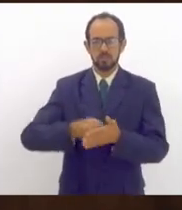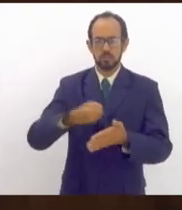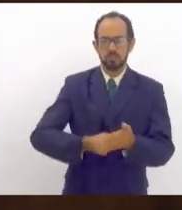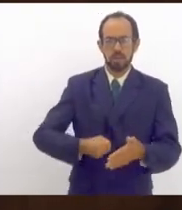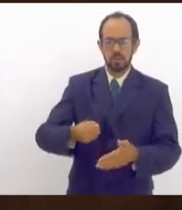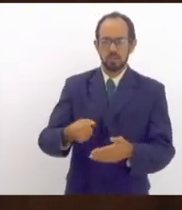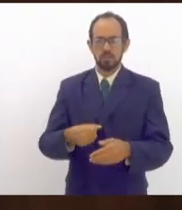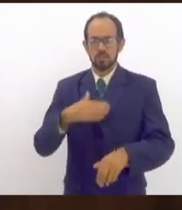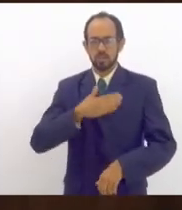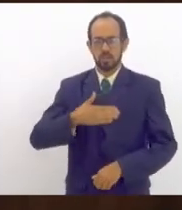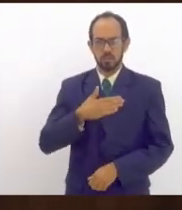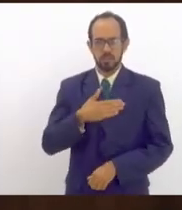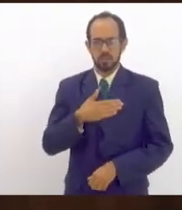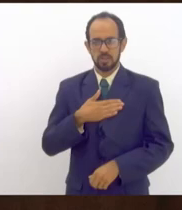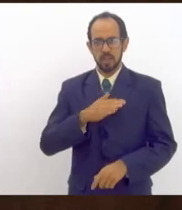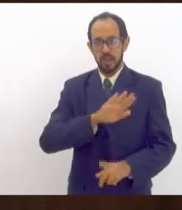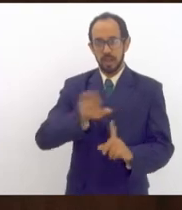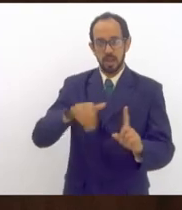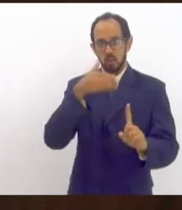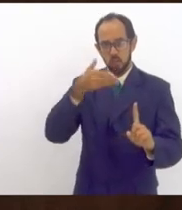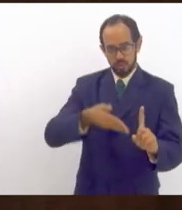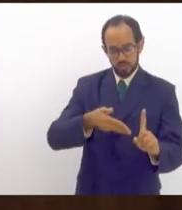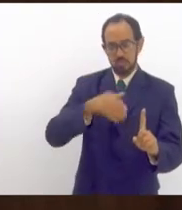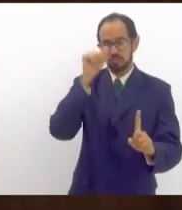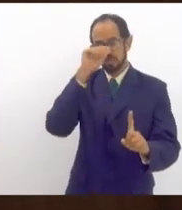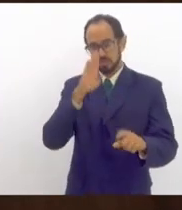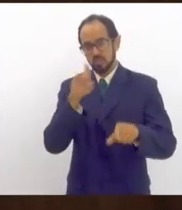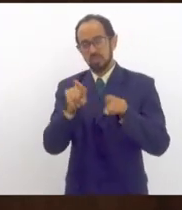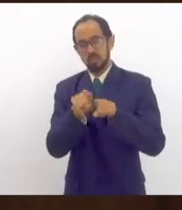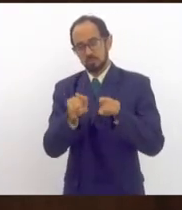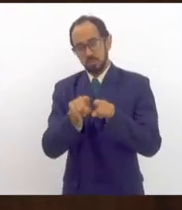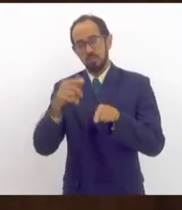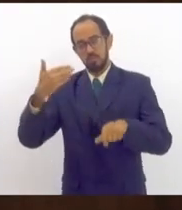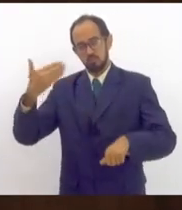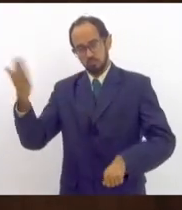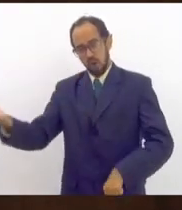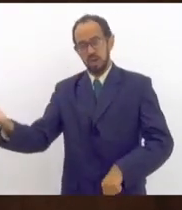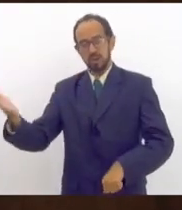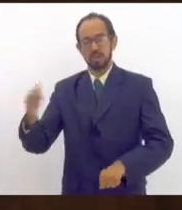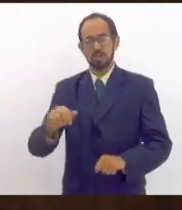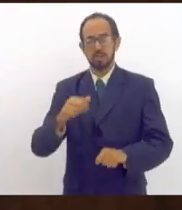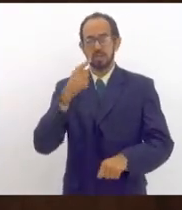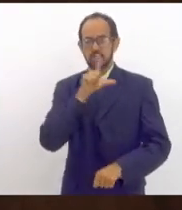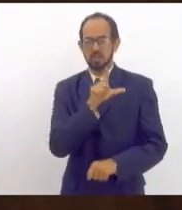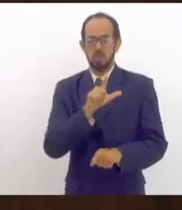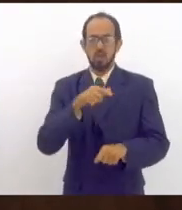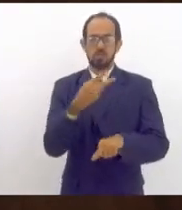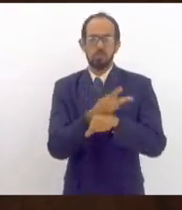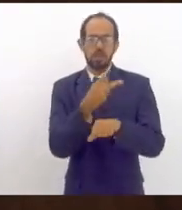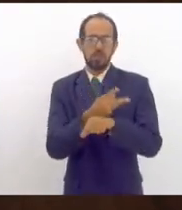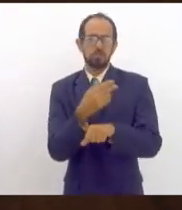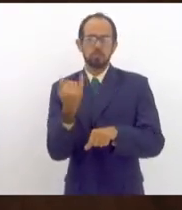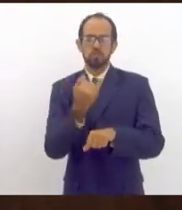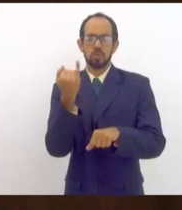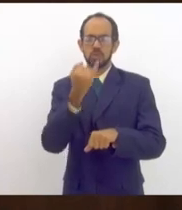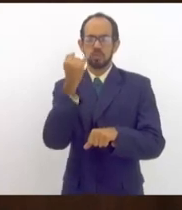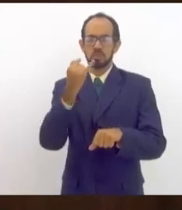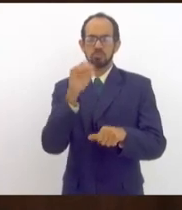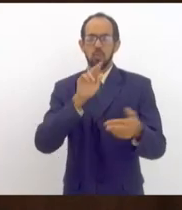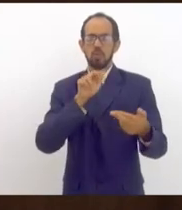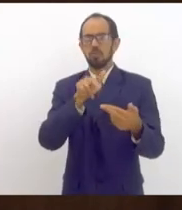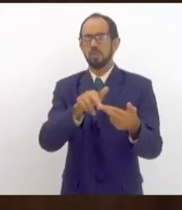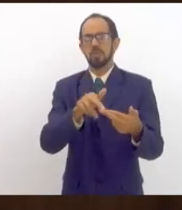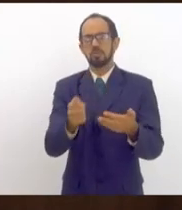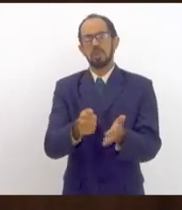ela é reconhecida no Brasil internacionalmente ganhou prêmios muito importante que servem como referência para